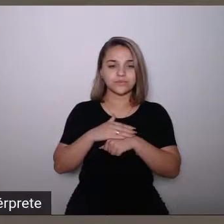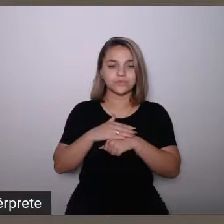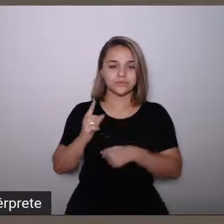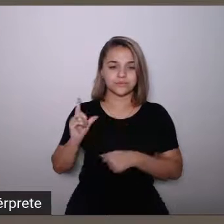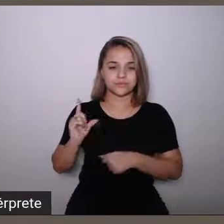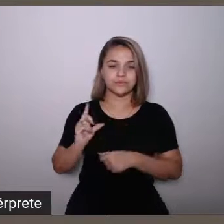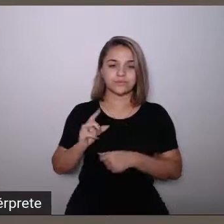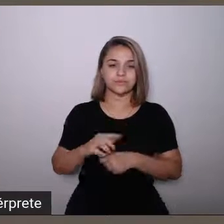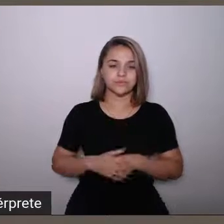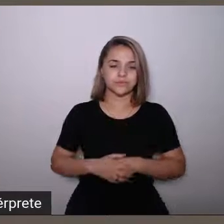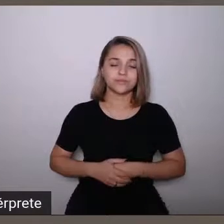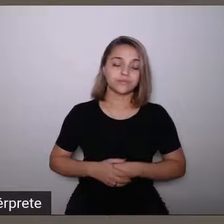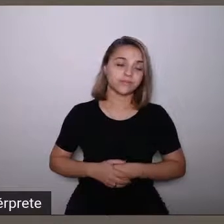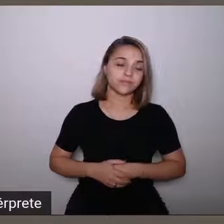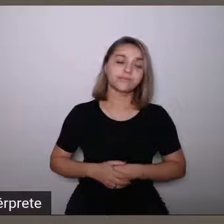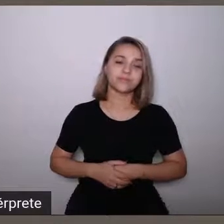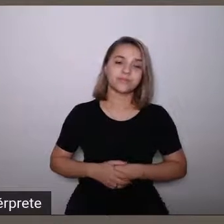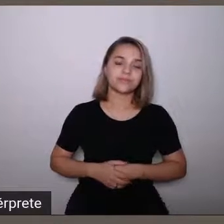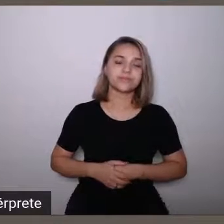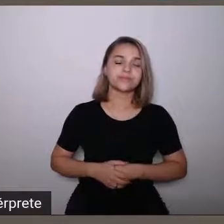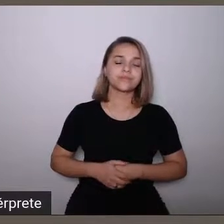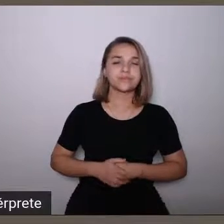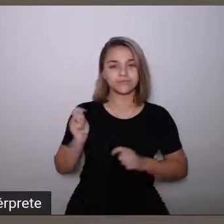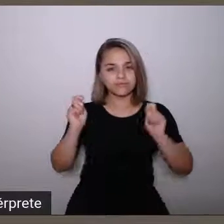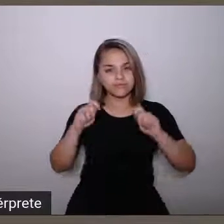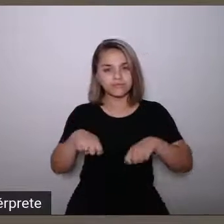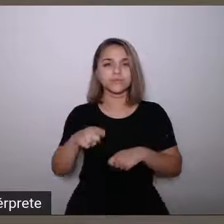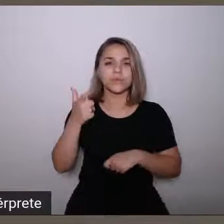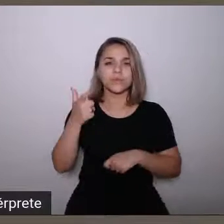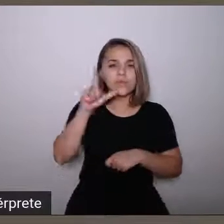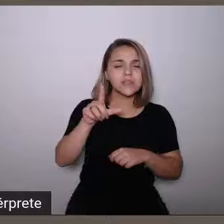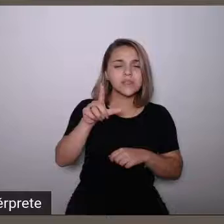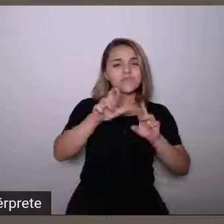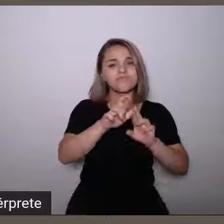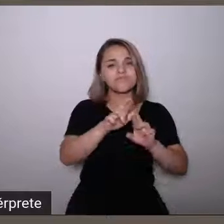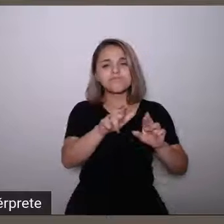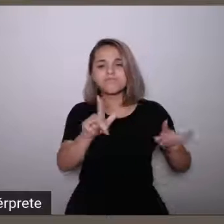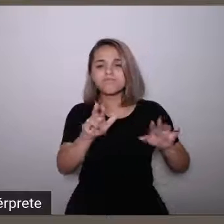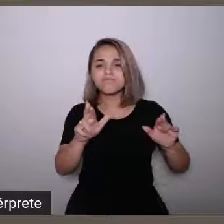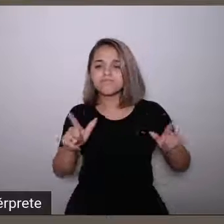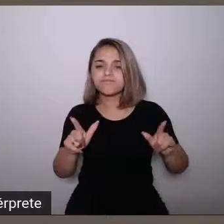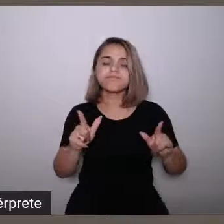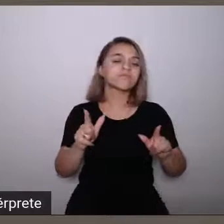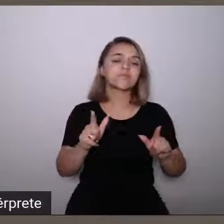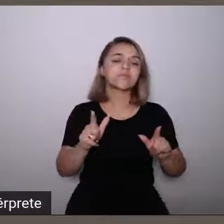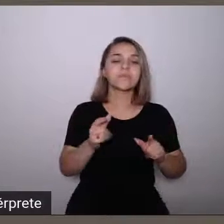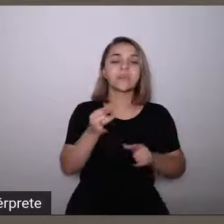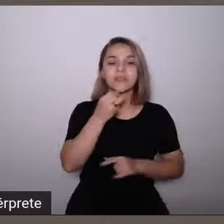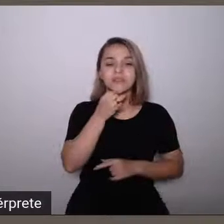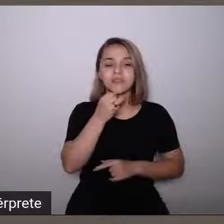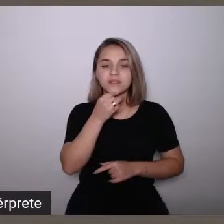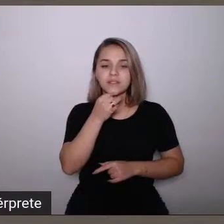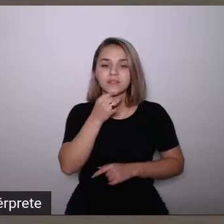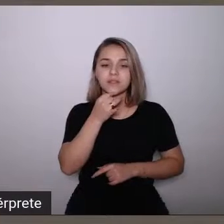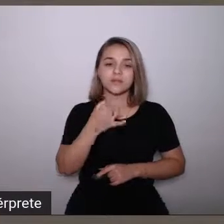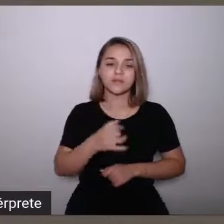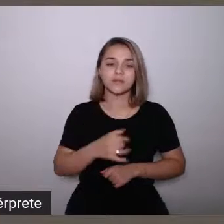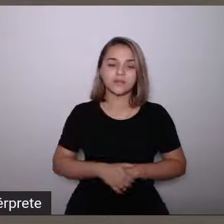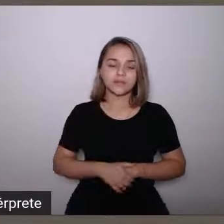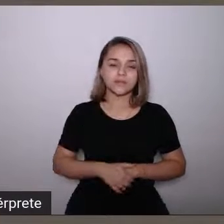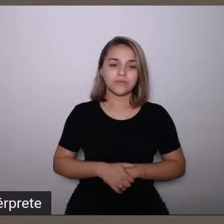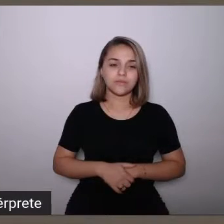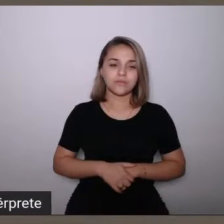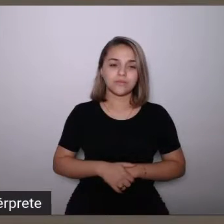gente fazer diferenciação entre algumas figuras, como, por exemplo, o Silvino Santos, né, que